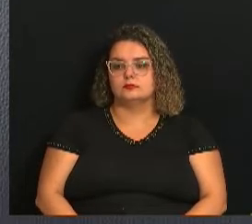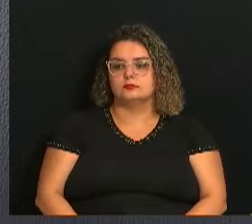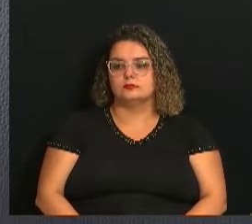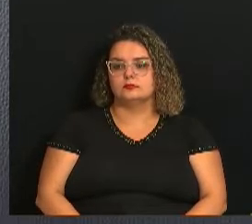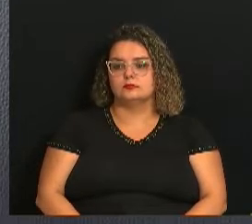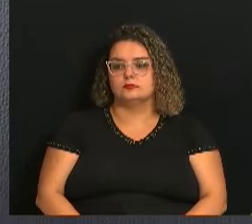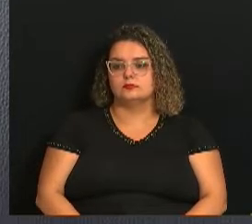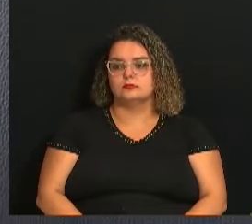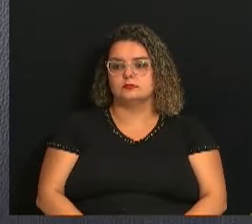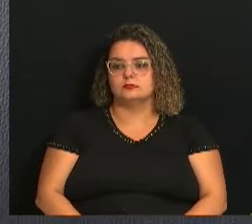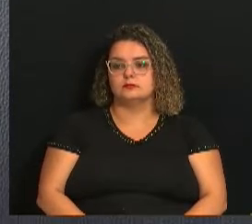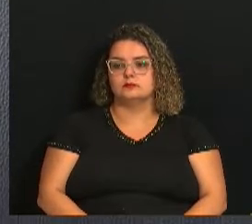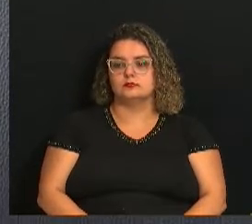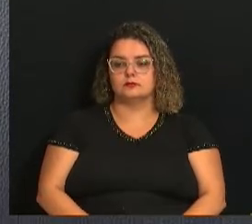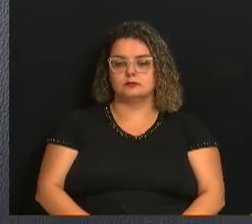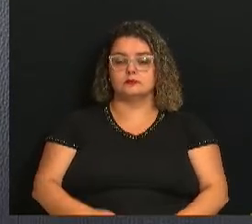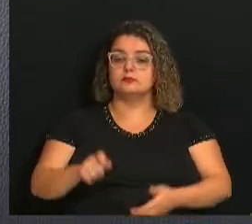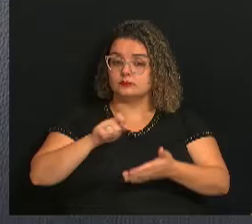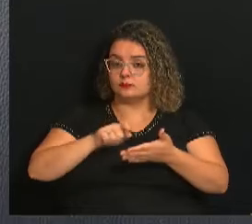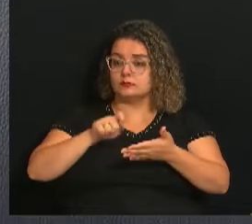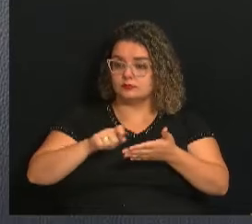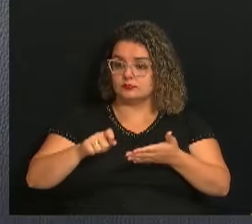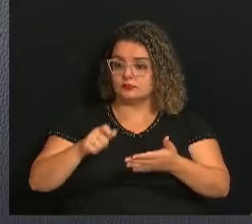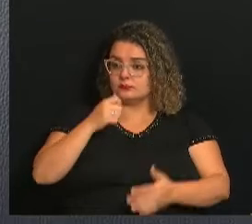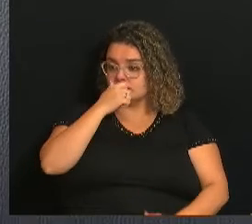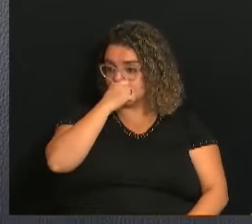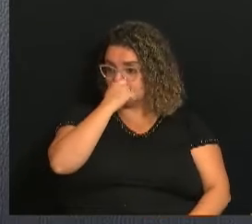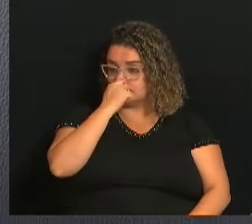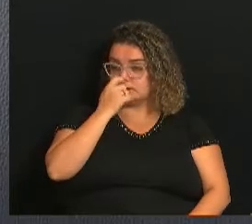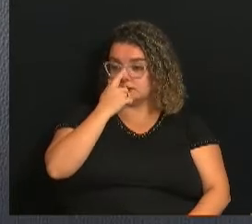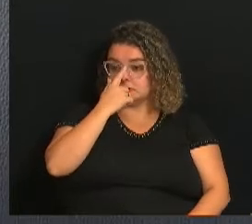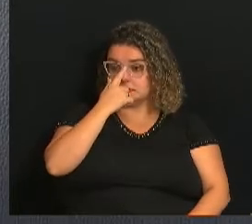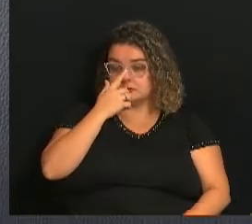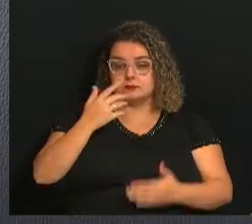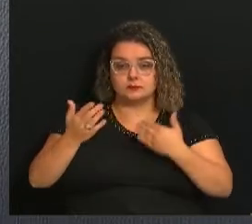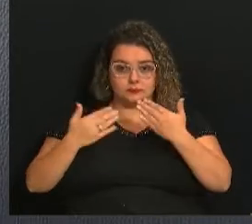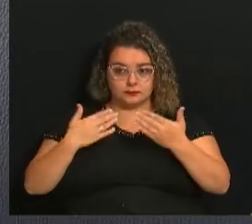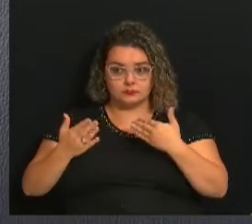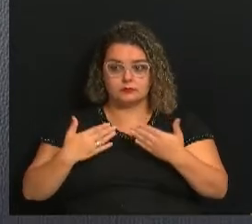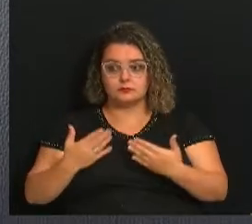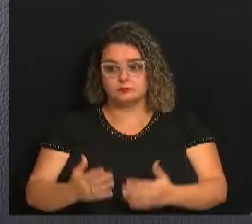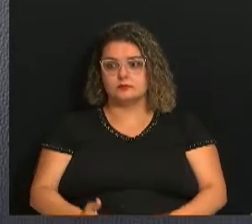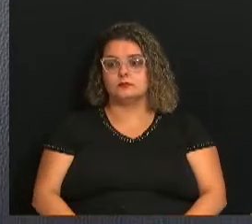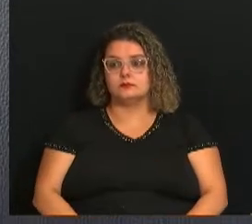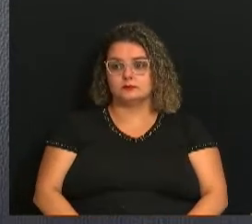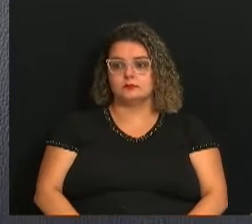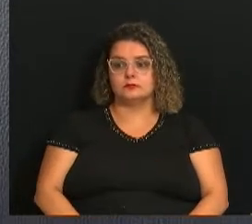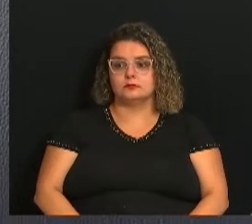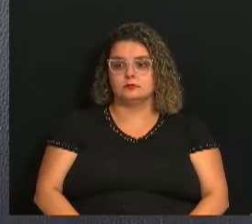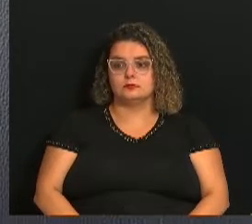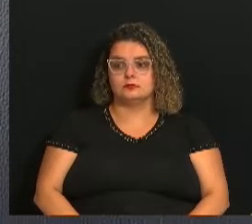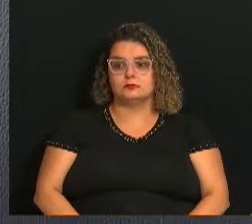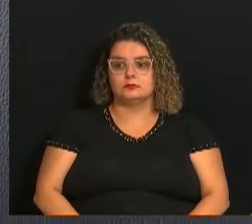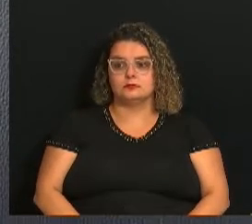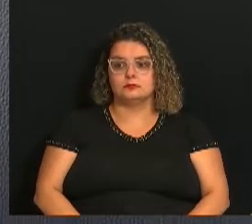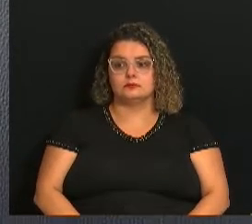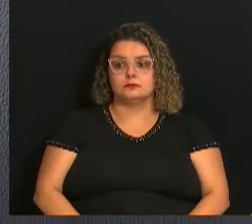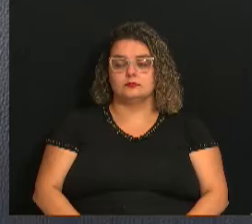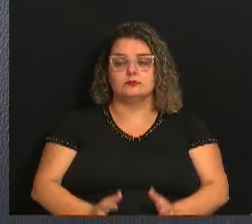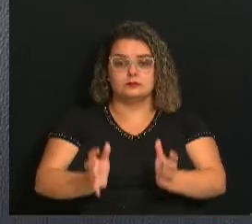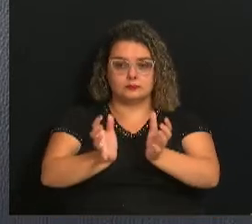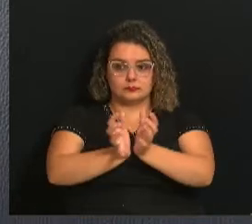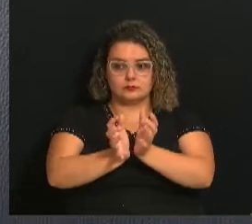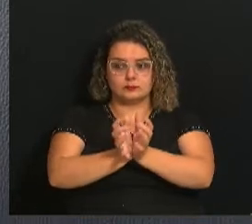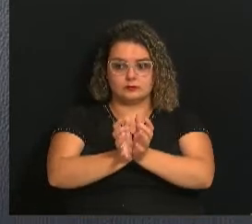algumas pequenas anotações aqui, Sônia, para a gente, como a gente tinha organizado essa reunião da comissão